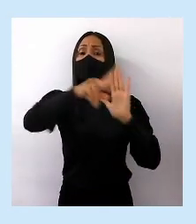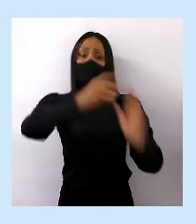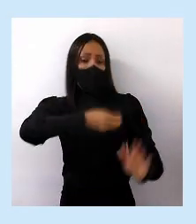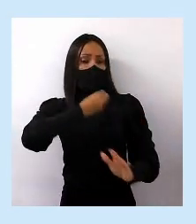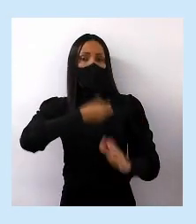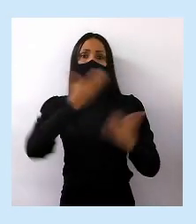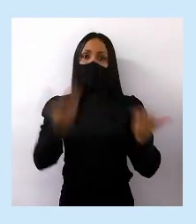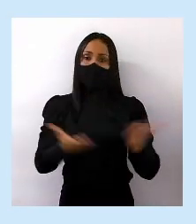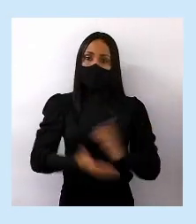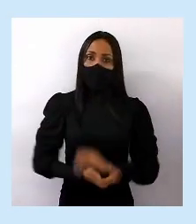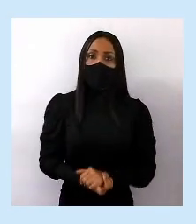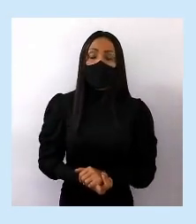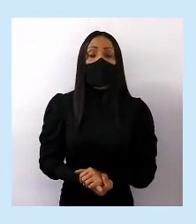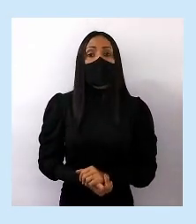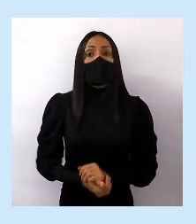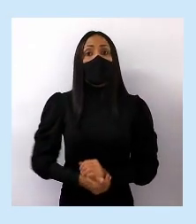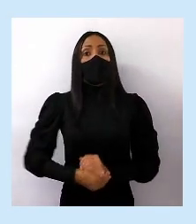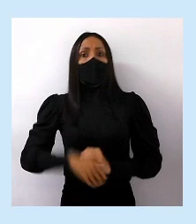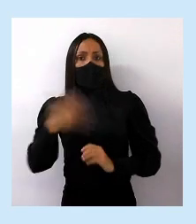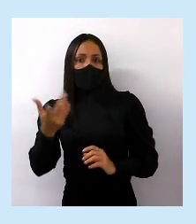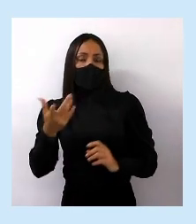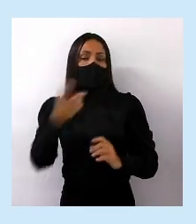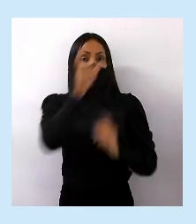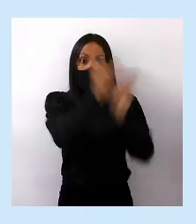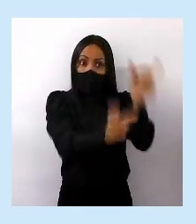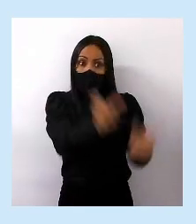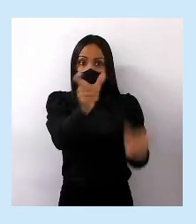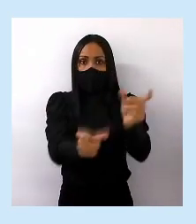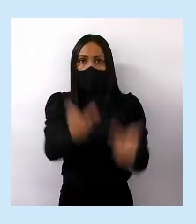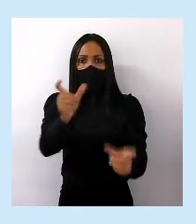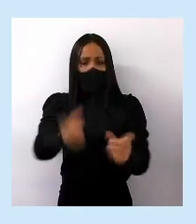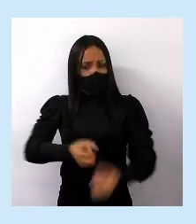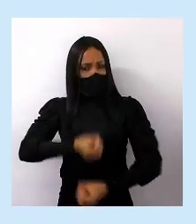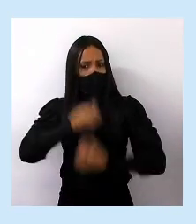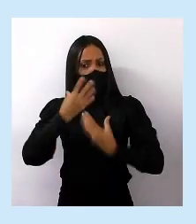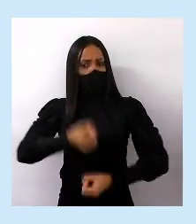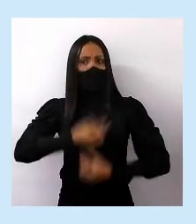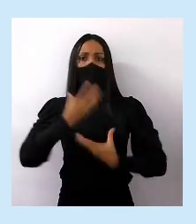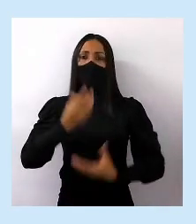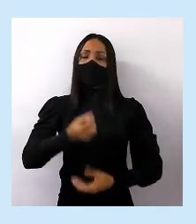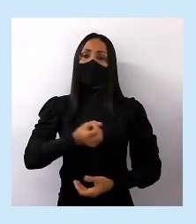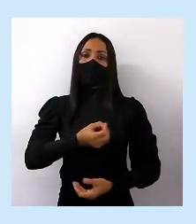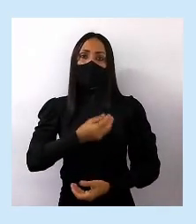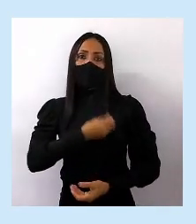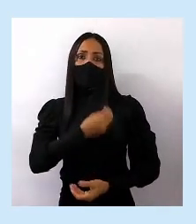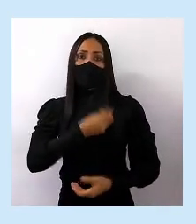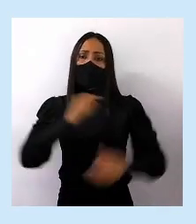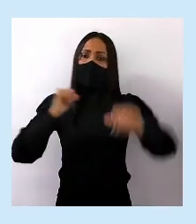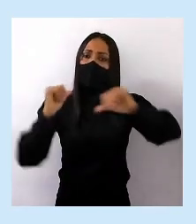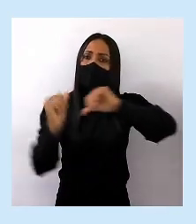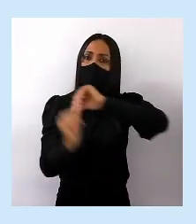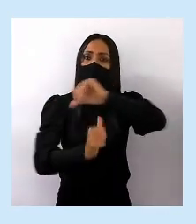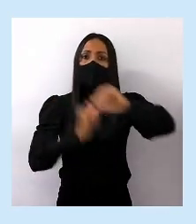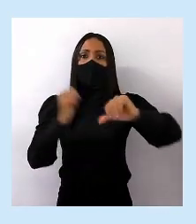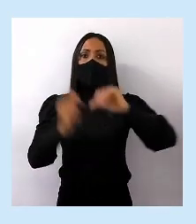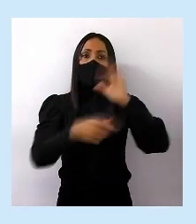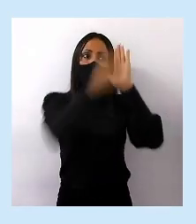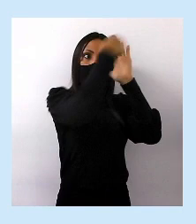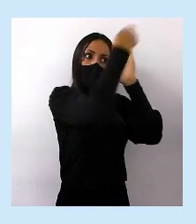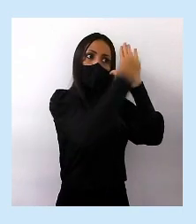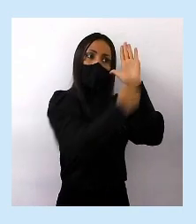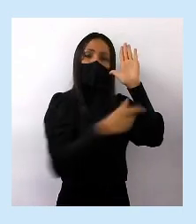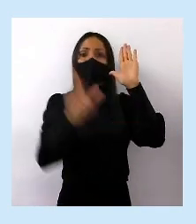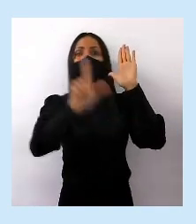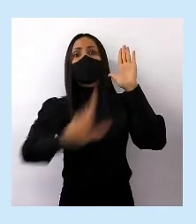E os artistas, né, os nossos autores, eles se inspiram na vida e transformam essa vida em obra